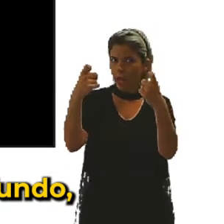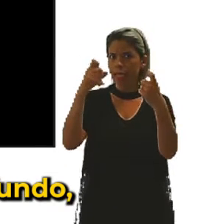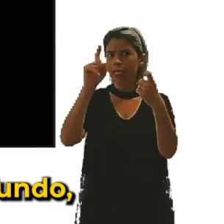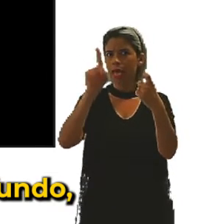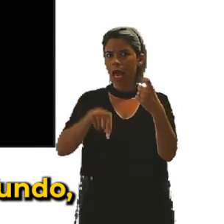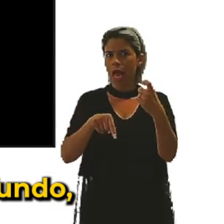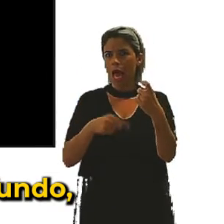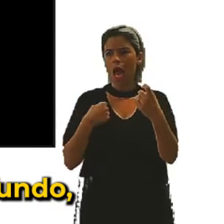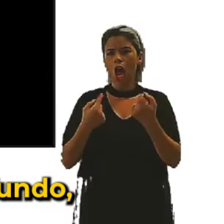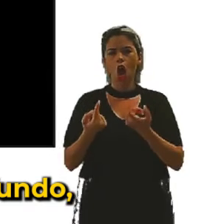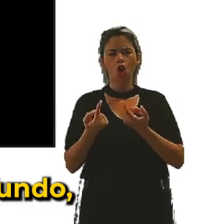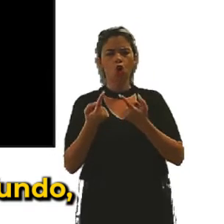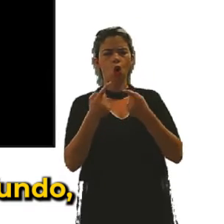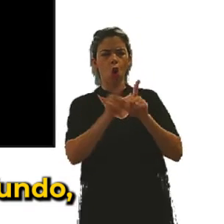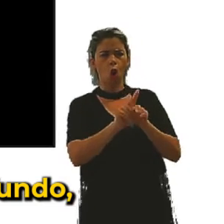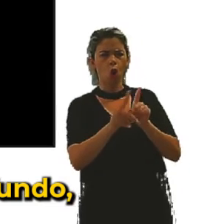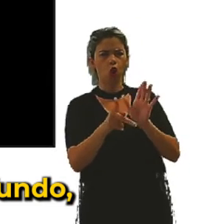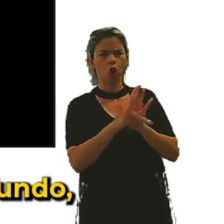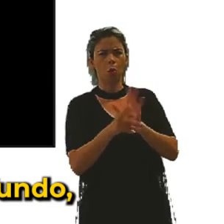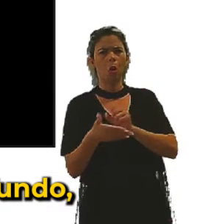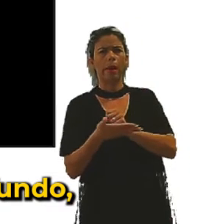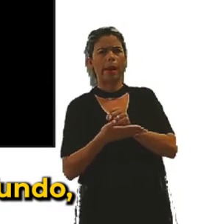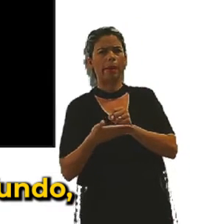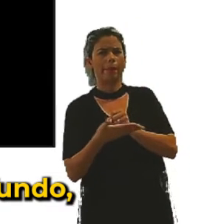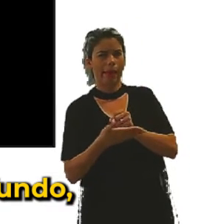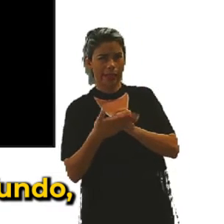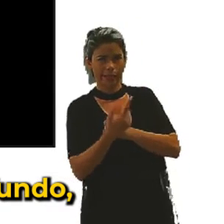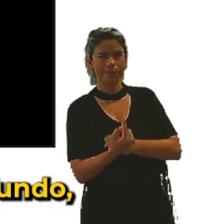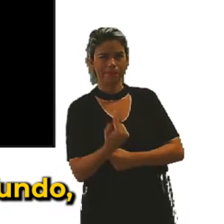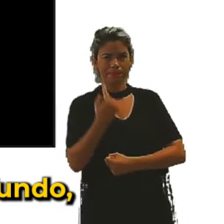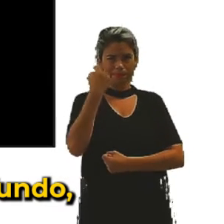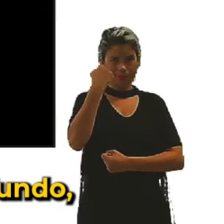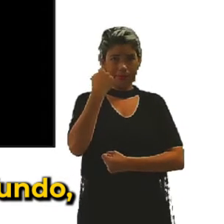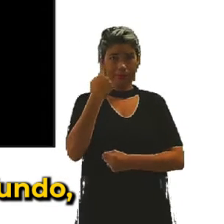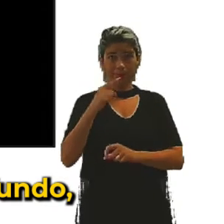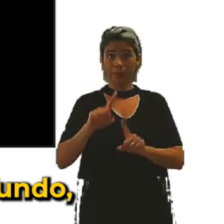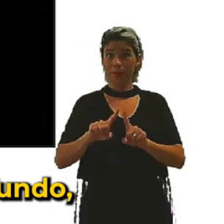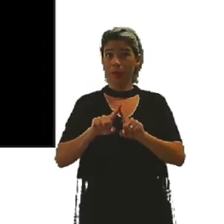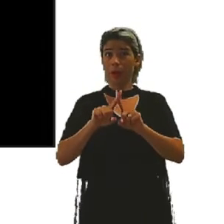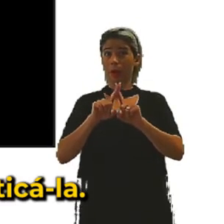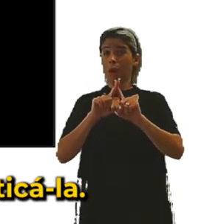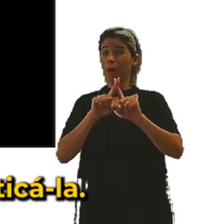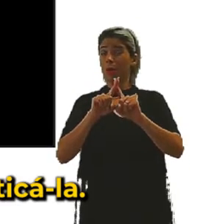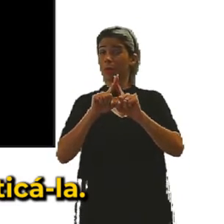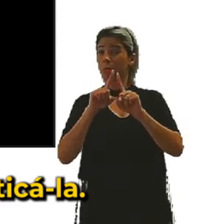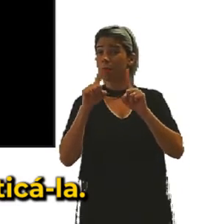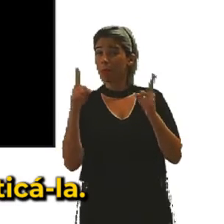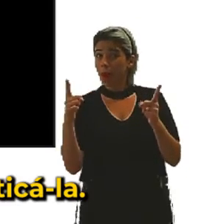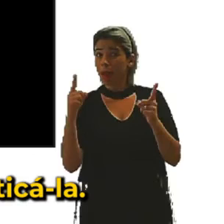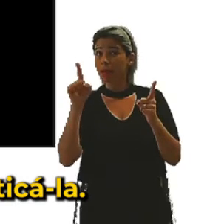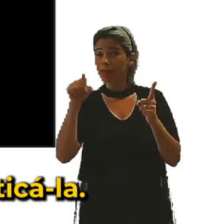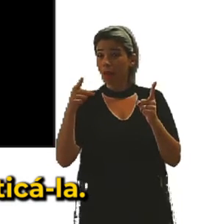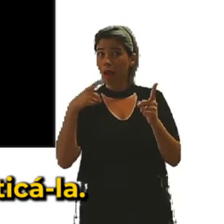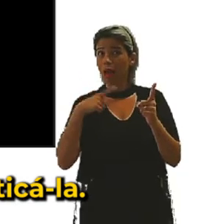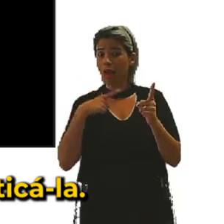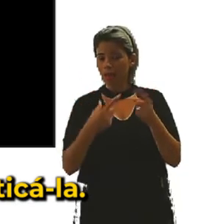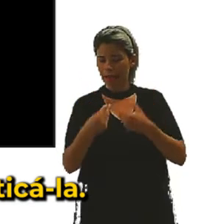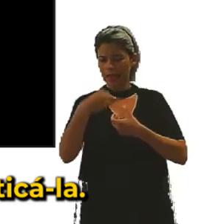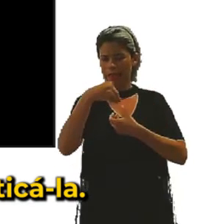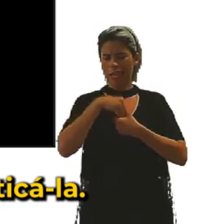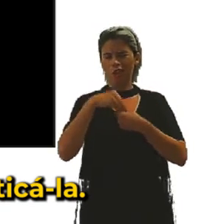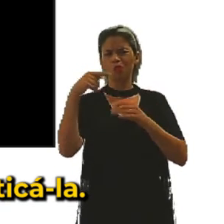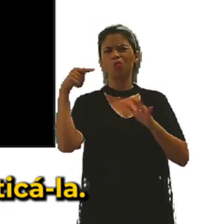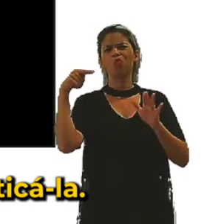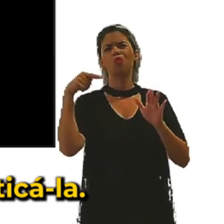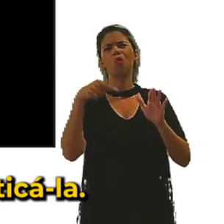ela encontra o seu fundamento mais profundo na racionalidade